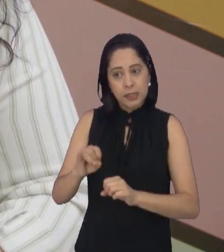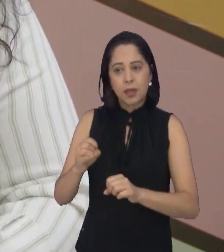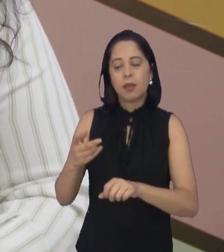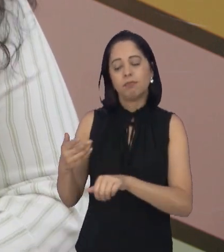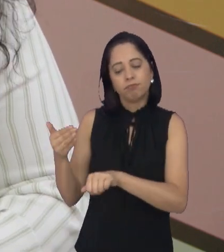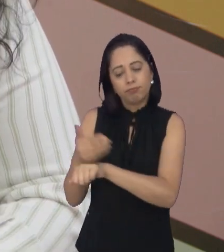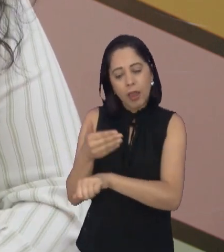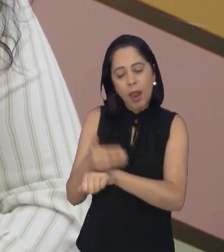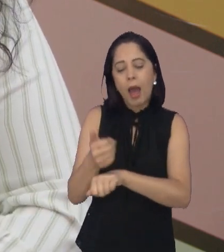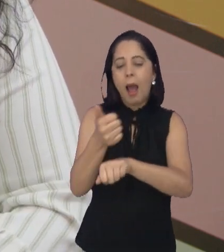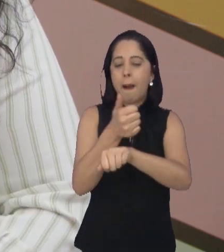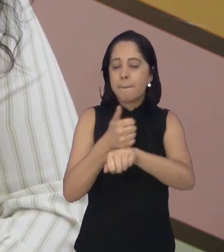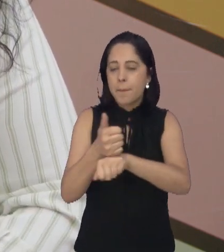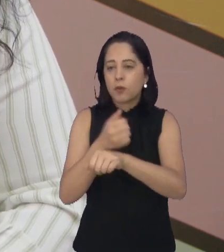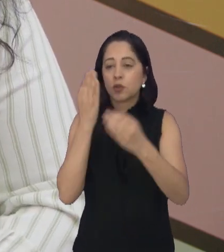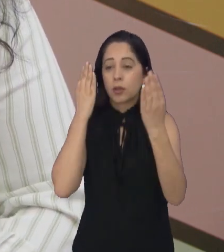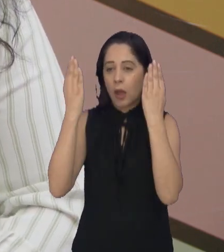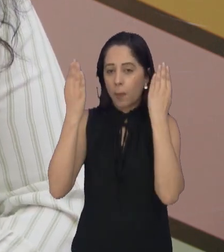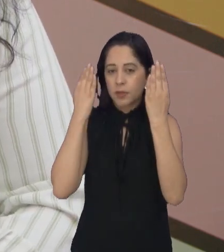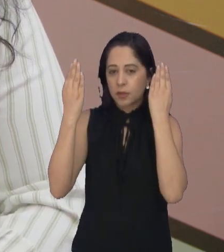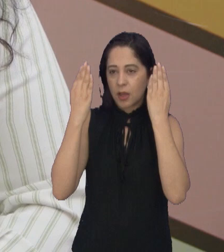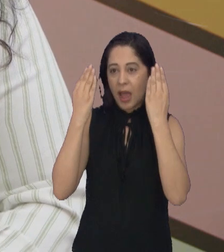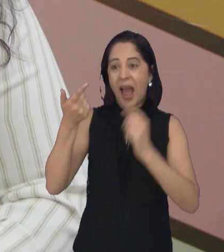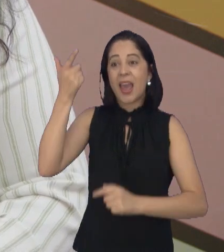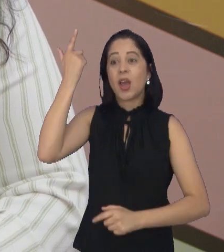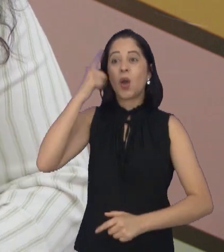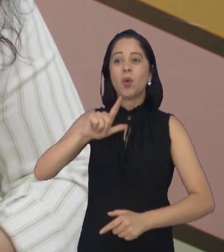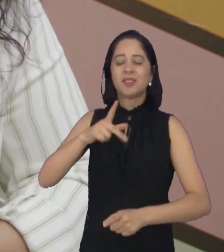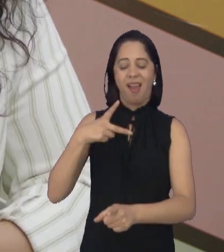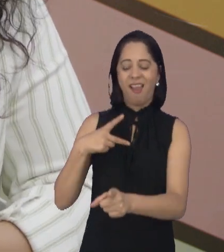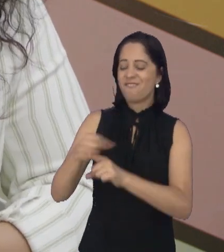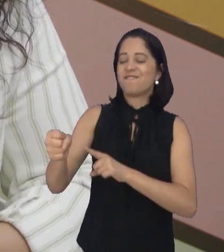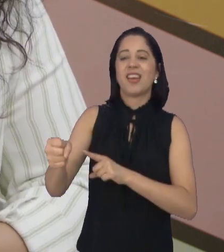profissional da parte psicológica, você consegue vencer, pelo menos